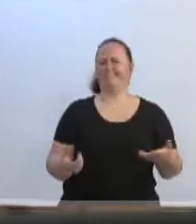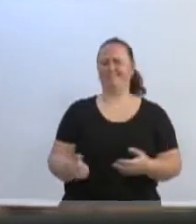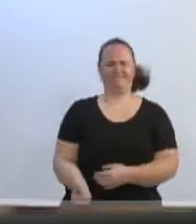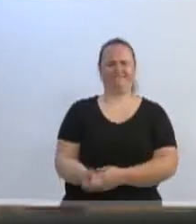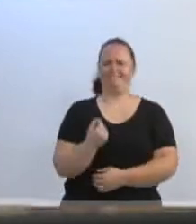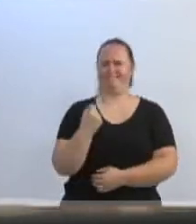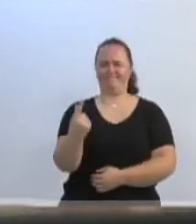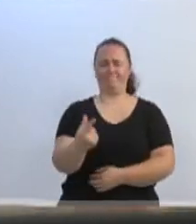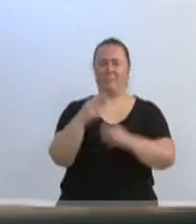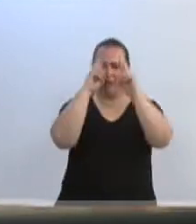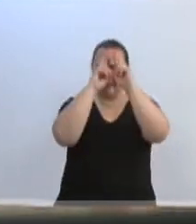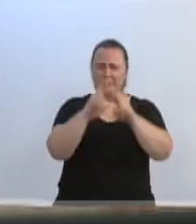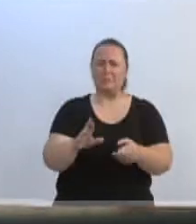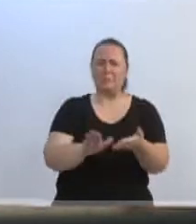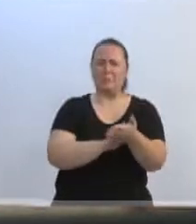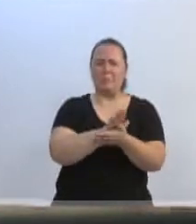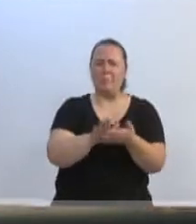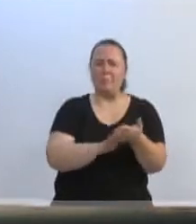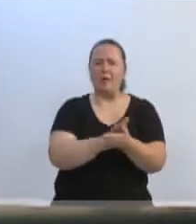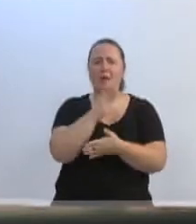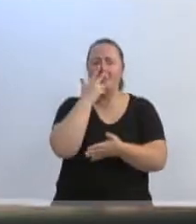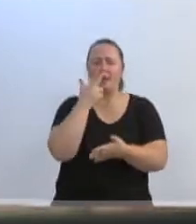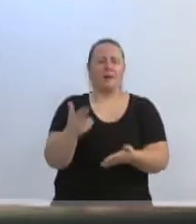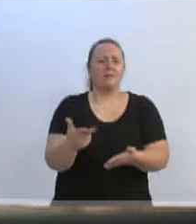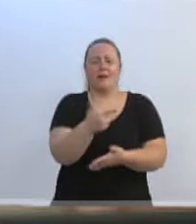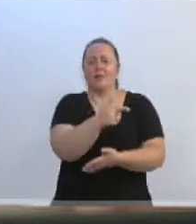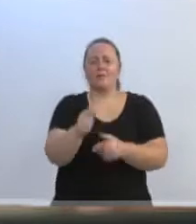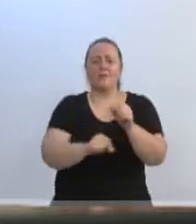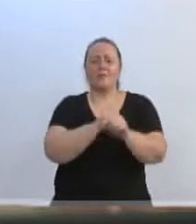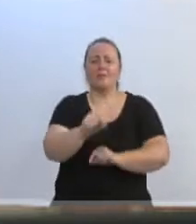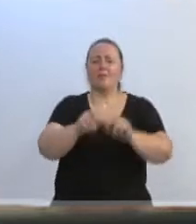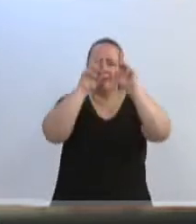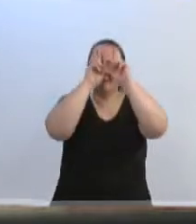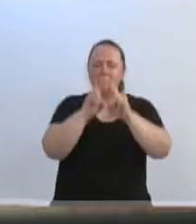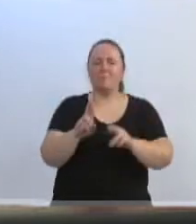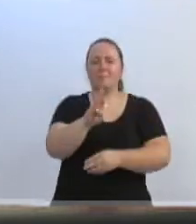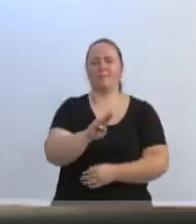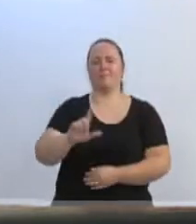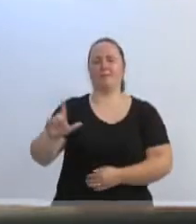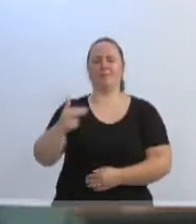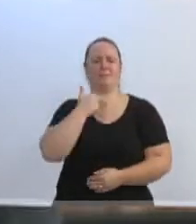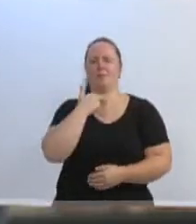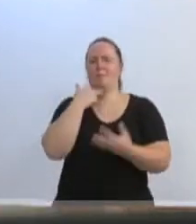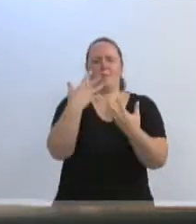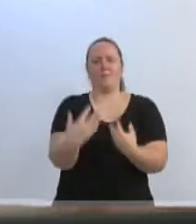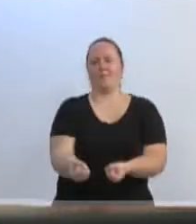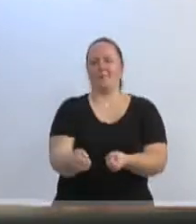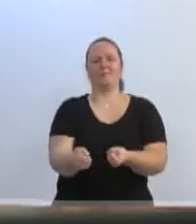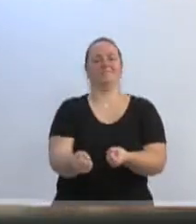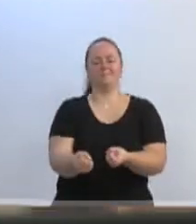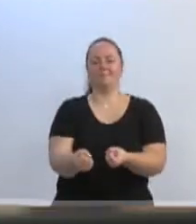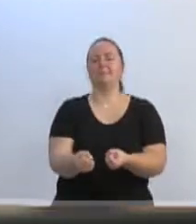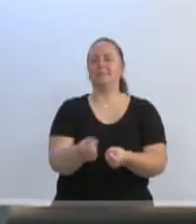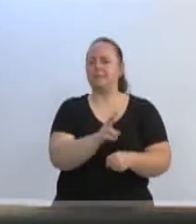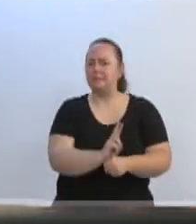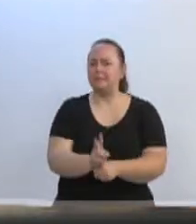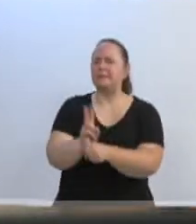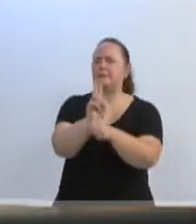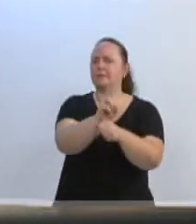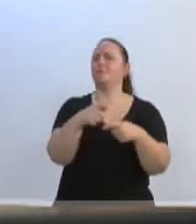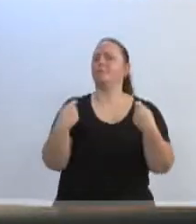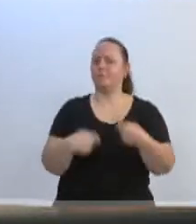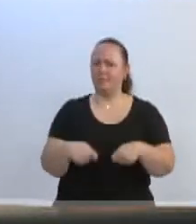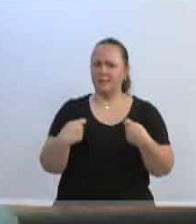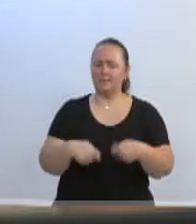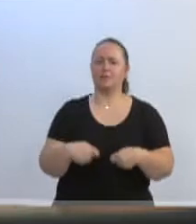de pertencimento, de sentimento de respeito com a cidade. E a gente não pode admitir. É necessário fiscalização e pessoas que façam